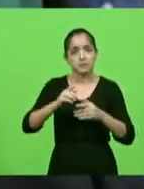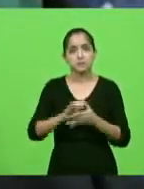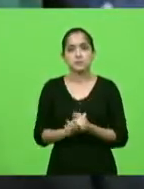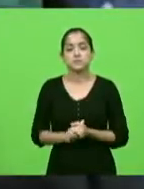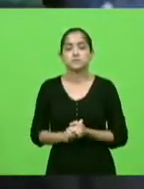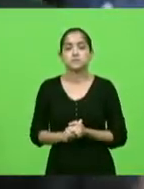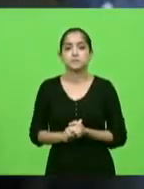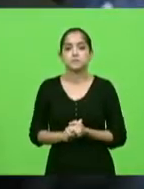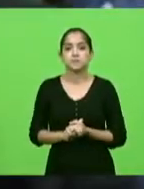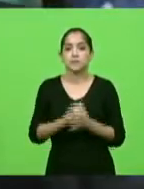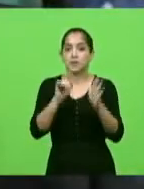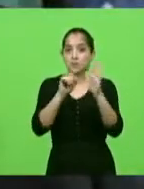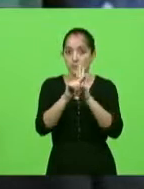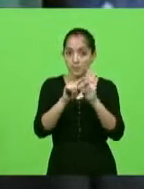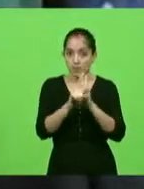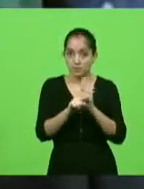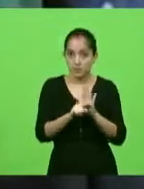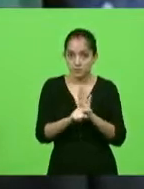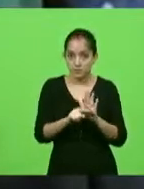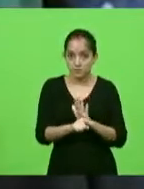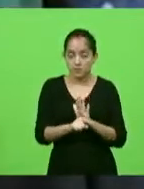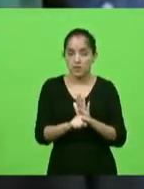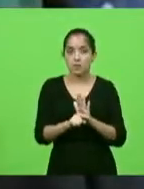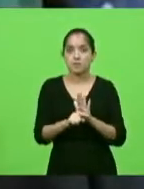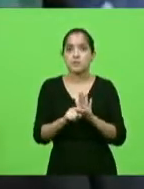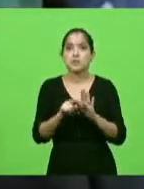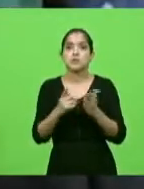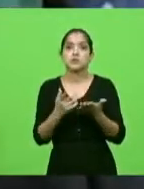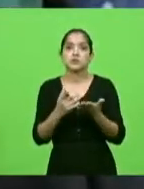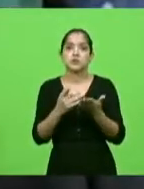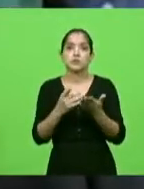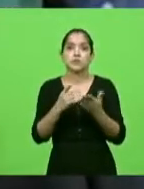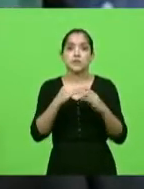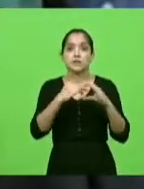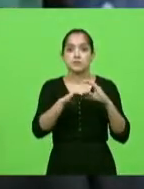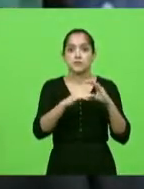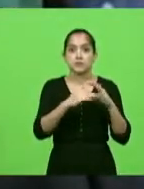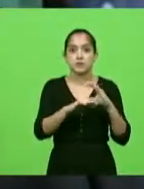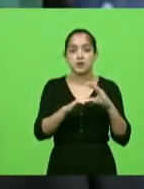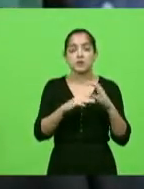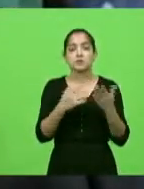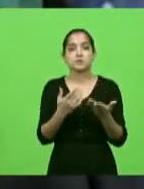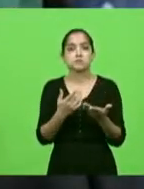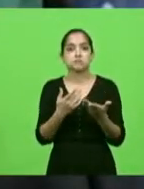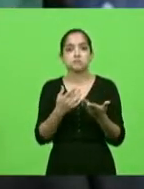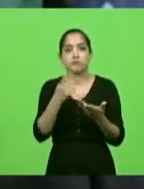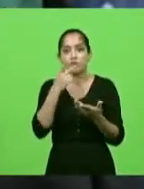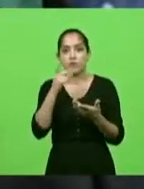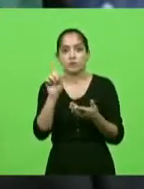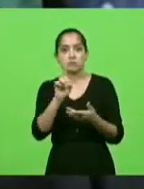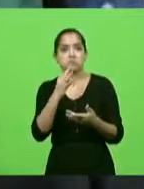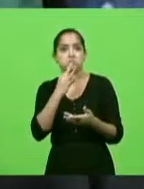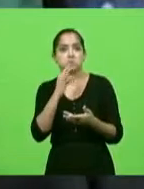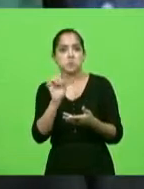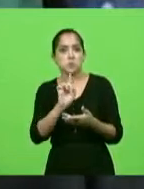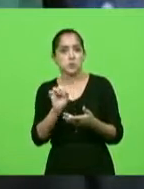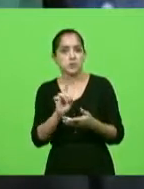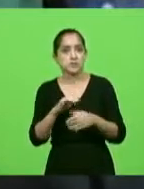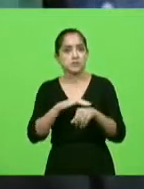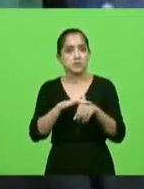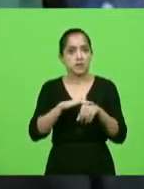aspas. Questionado em sua oitiva sobre tais mensagens, o governador Carlos Moisés negou conhecer os envolvidos e o teor da